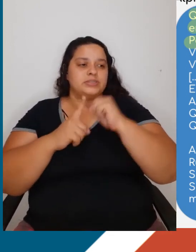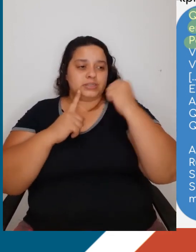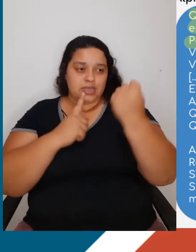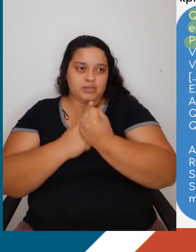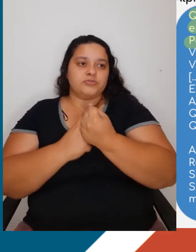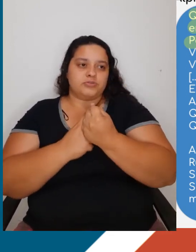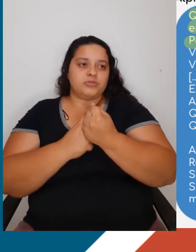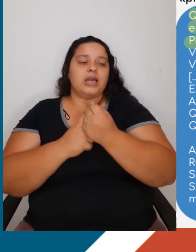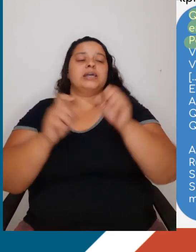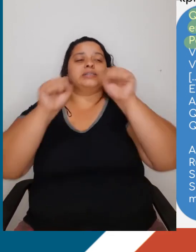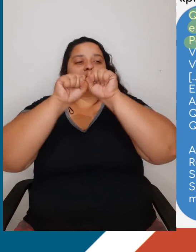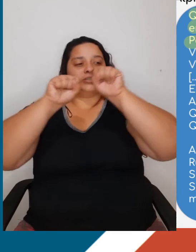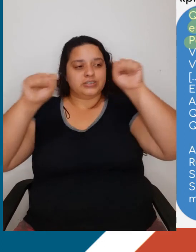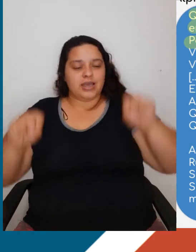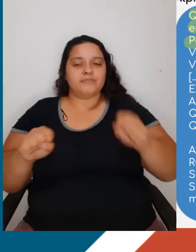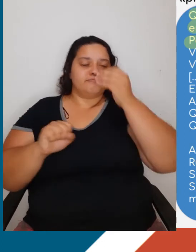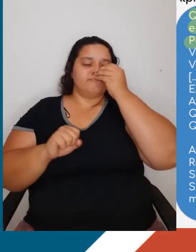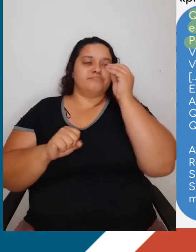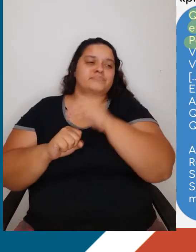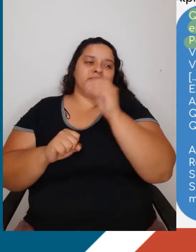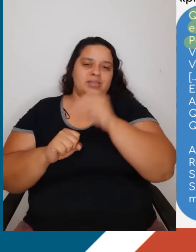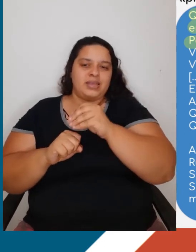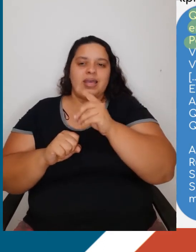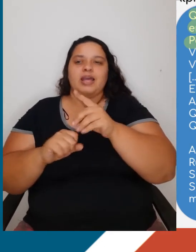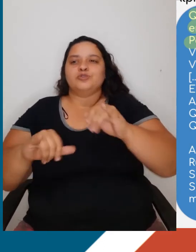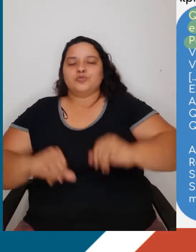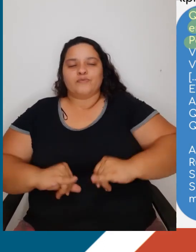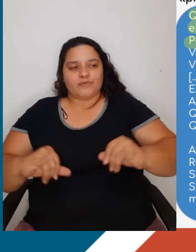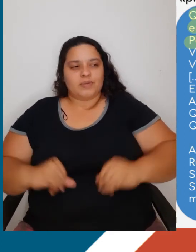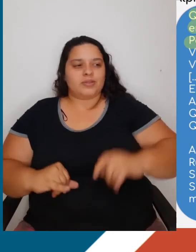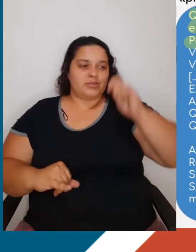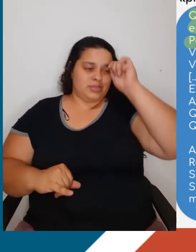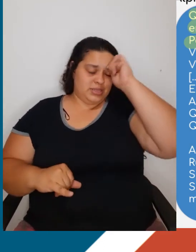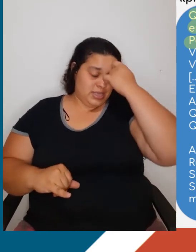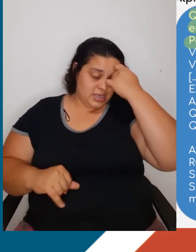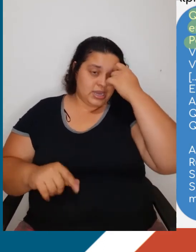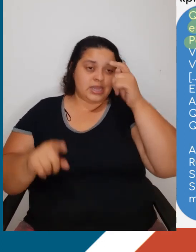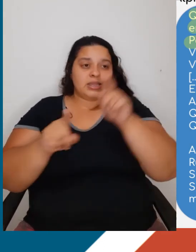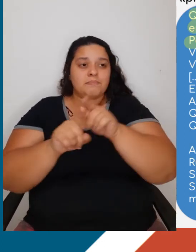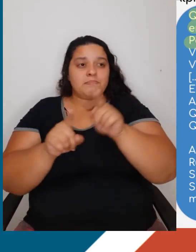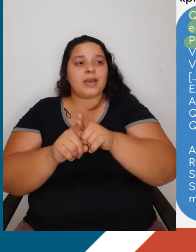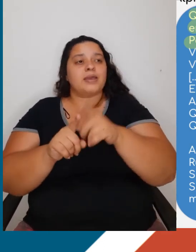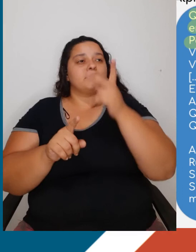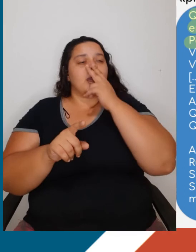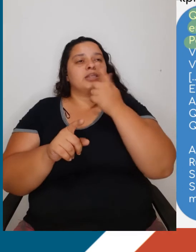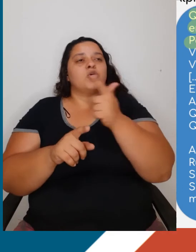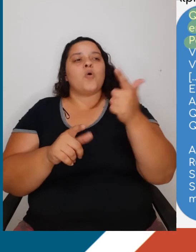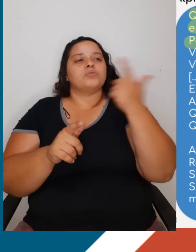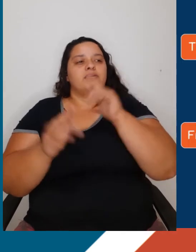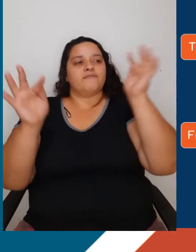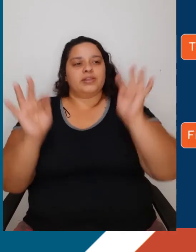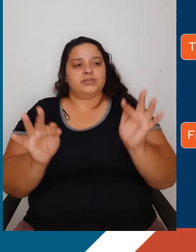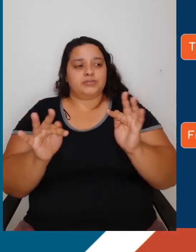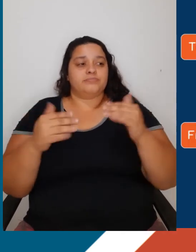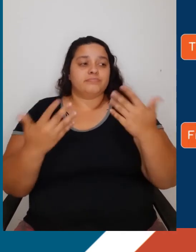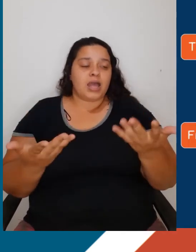uma sociedade ou sistema que ignora aqueles que sofrem estigmas sociais e têm sua liberdade e sonhos sancionados.